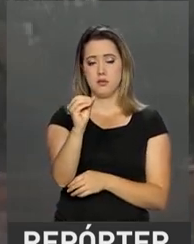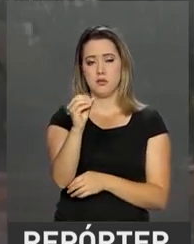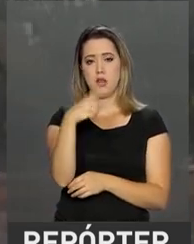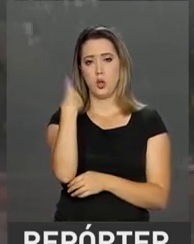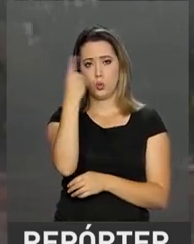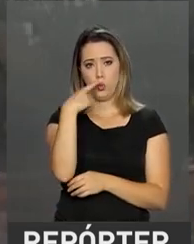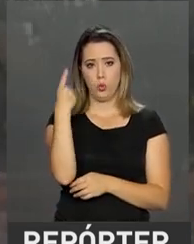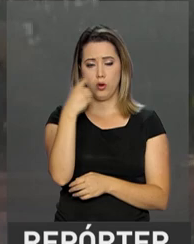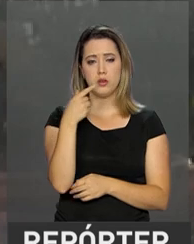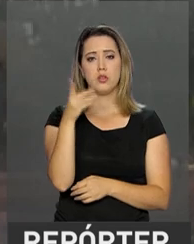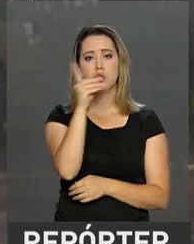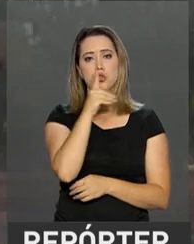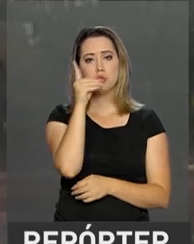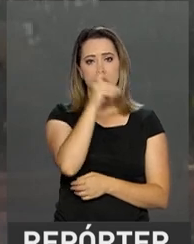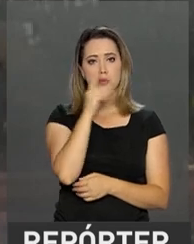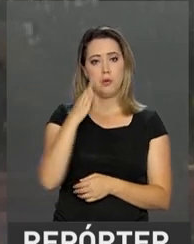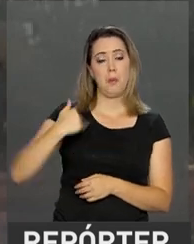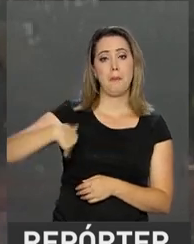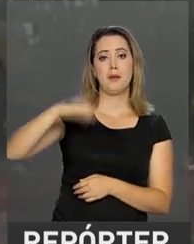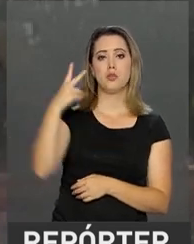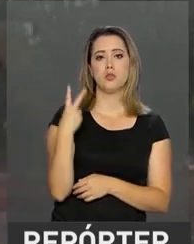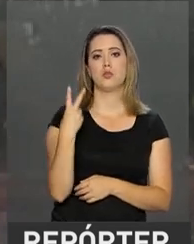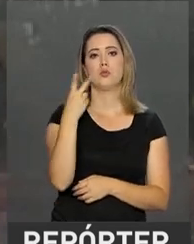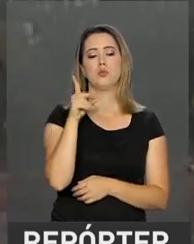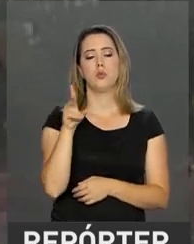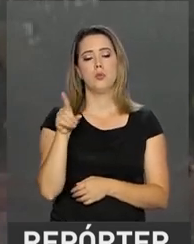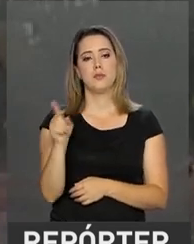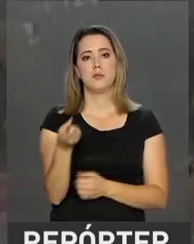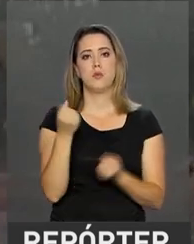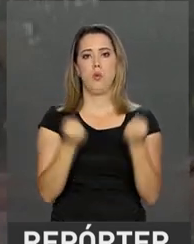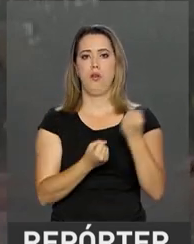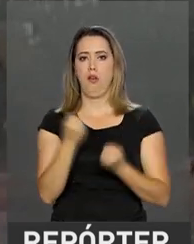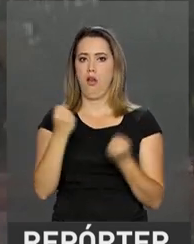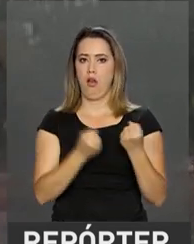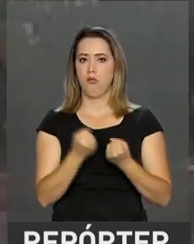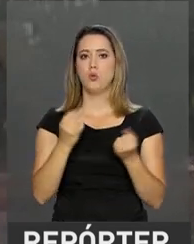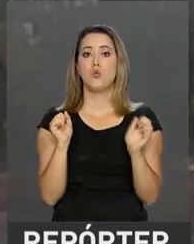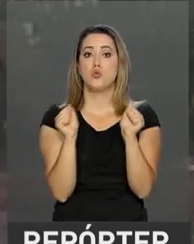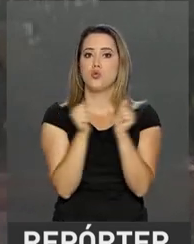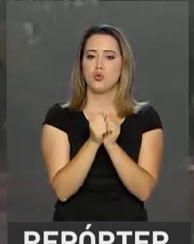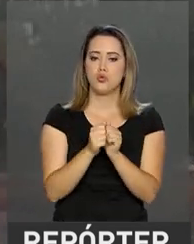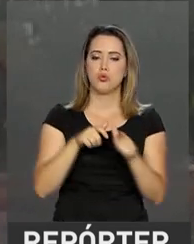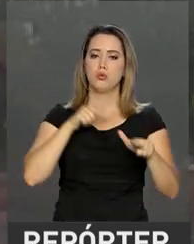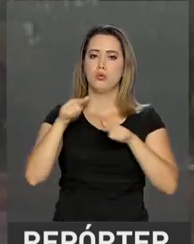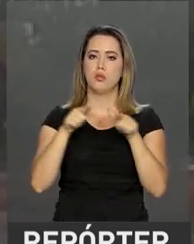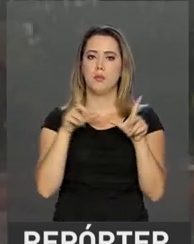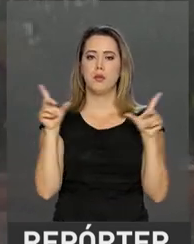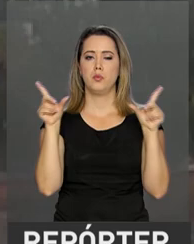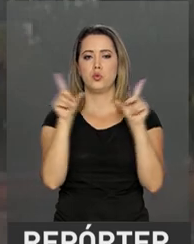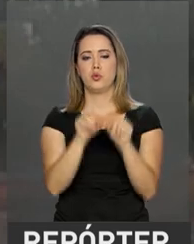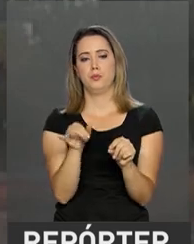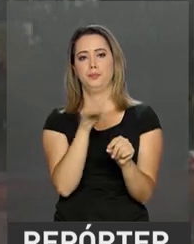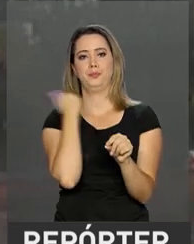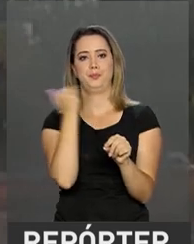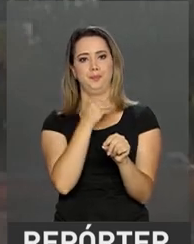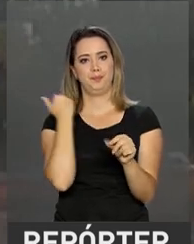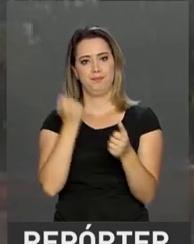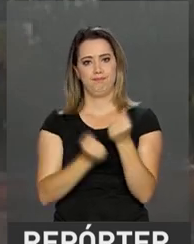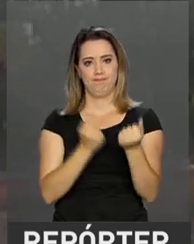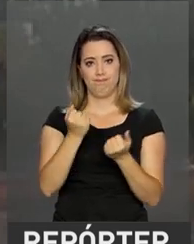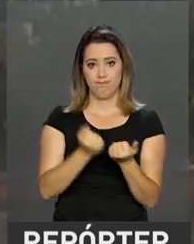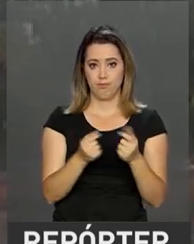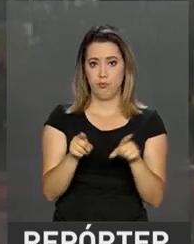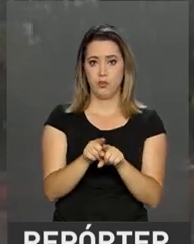de 2.000 viaturas estão envolvidas na campanha, que tem a meta de reduzir o número de mortes nas estradas, além